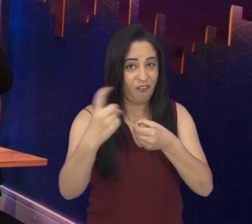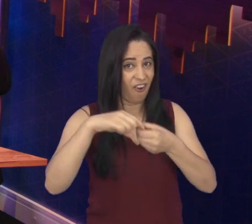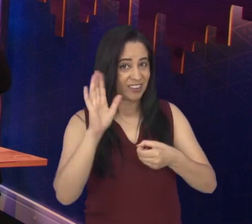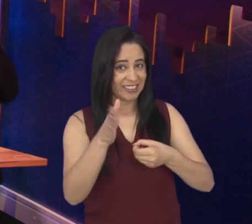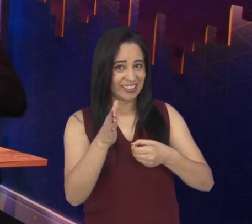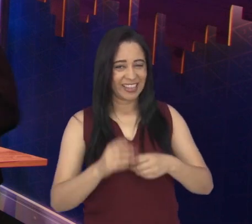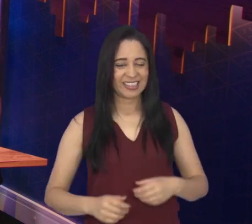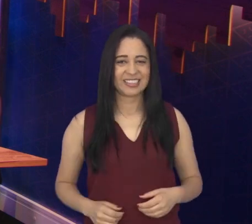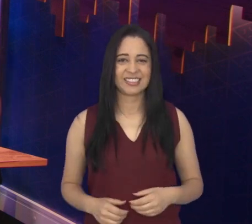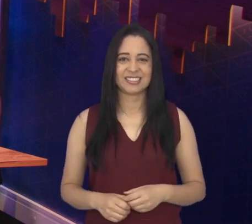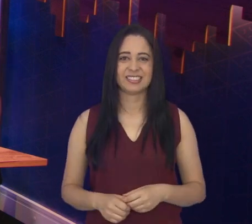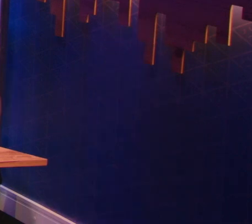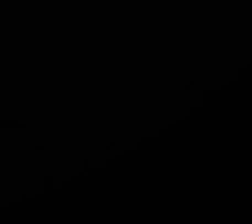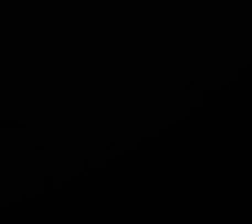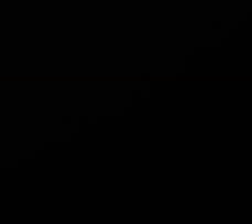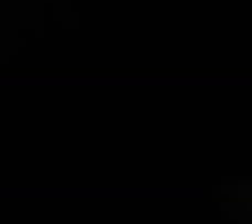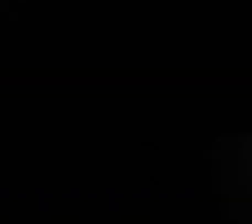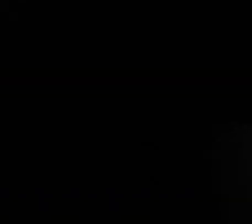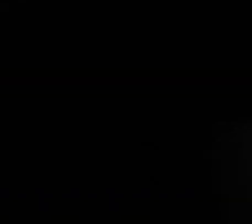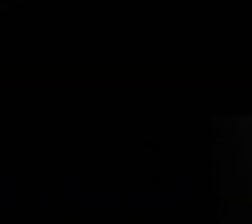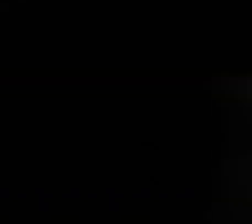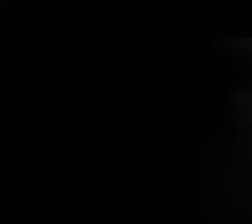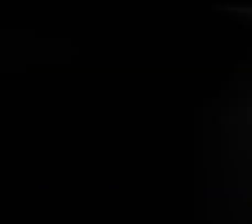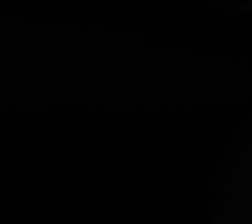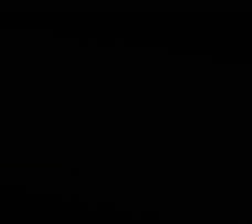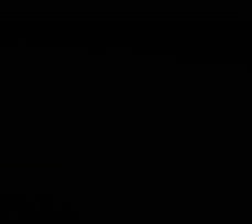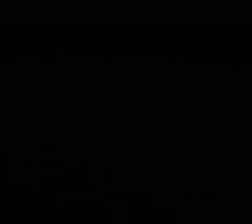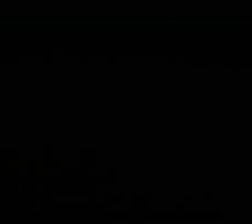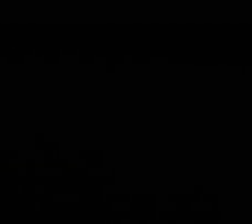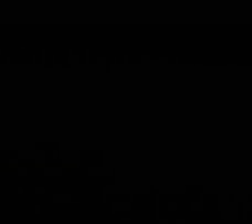aí que a gente volta já.